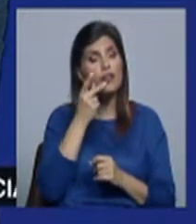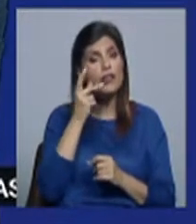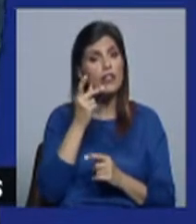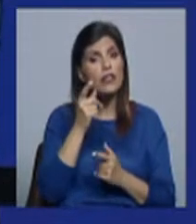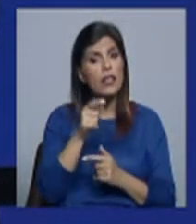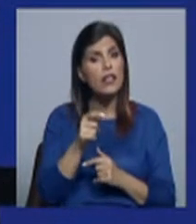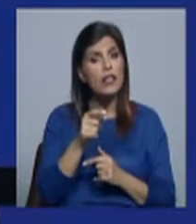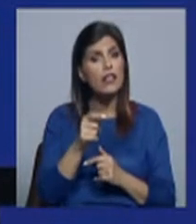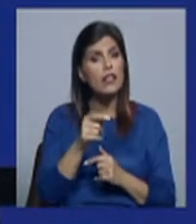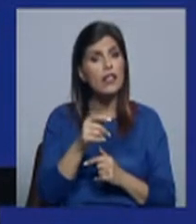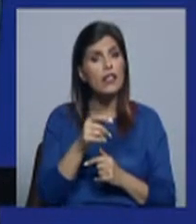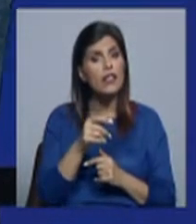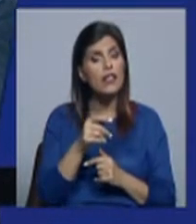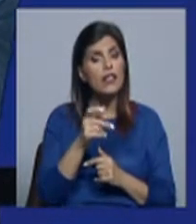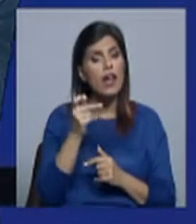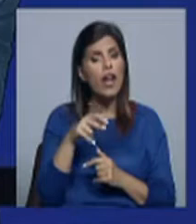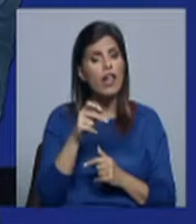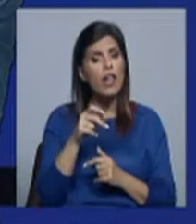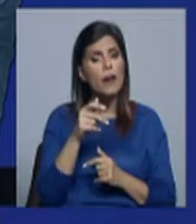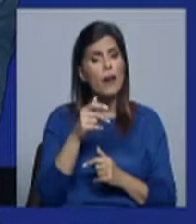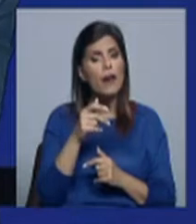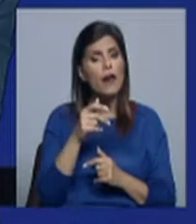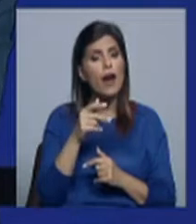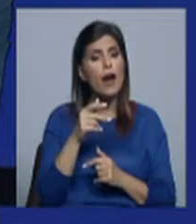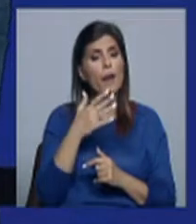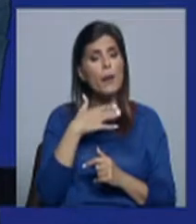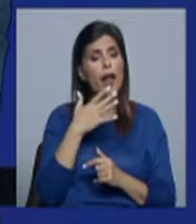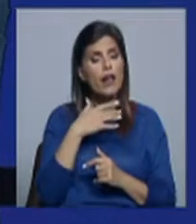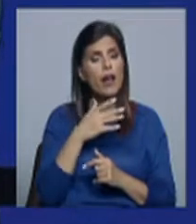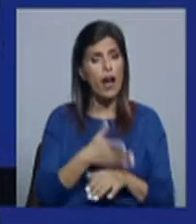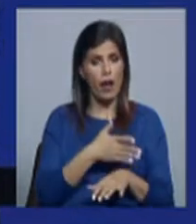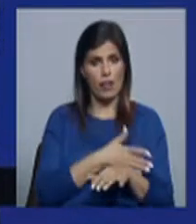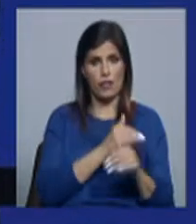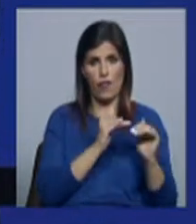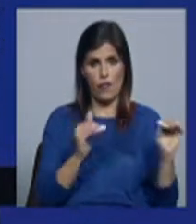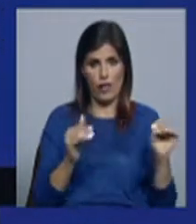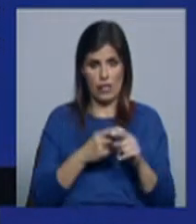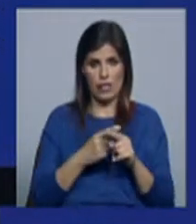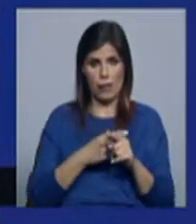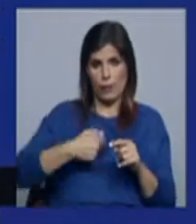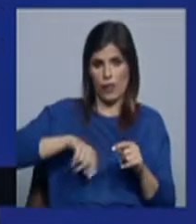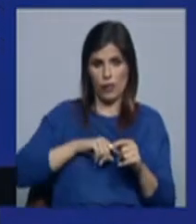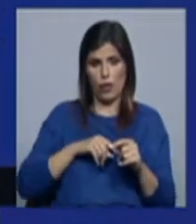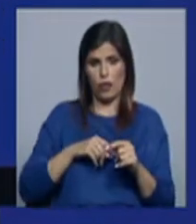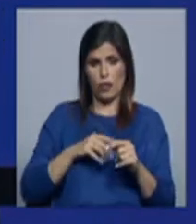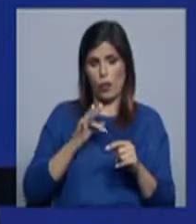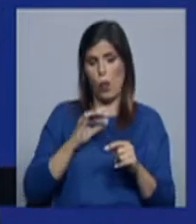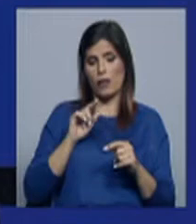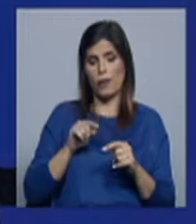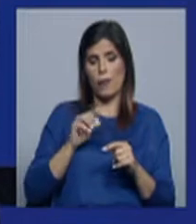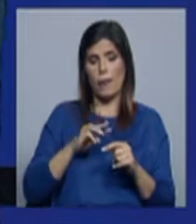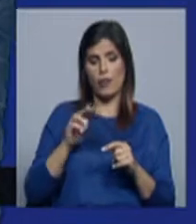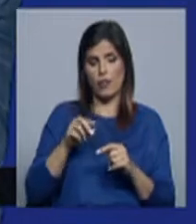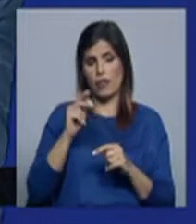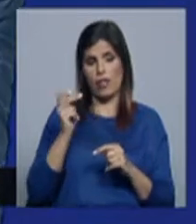aquela fase da anã branca. Antes da anã branca há outra fase muito interessante. Para nós estaremos cá daqui a 4.000 milhões de anos, mais coisa menos